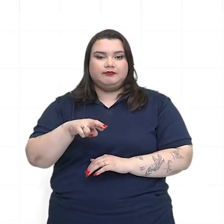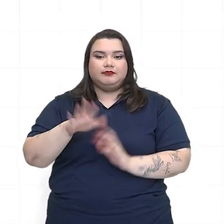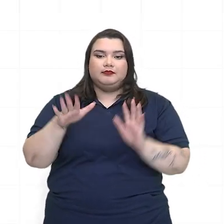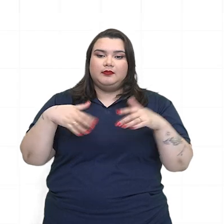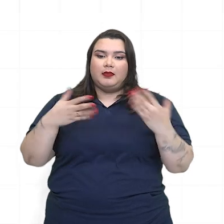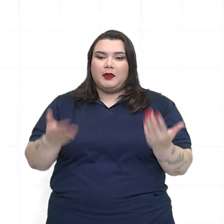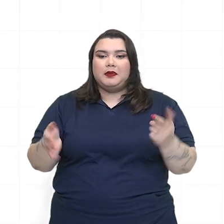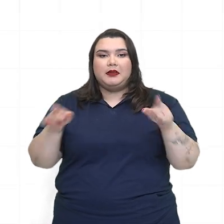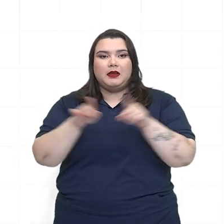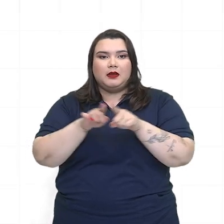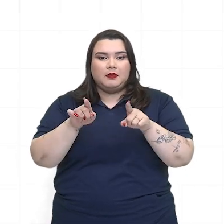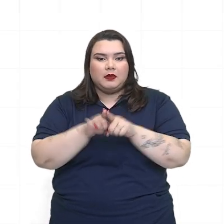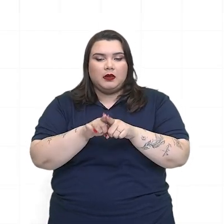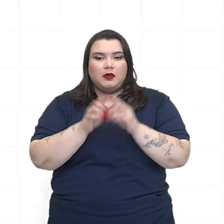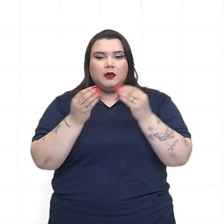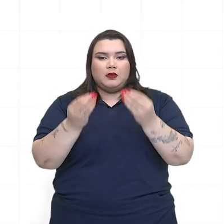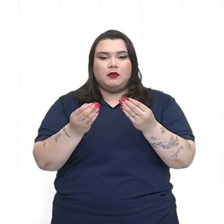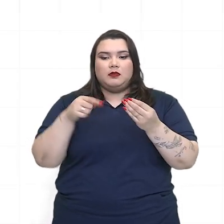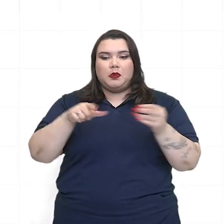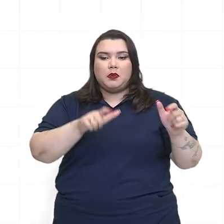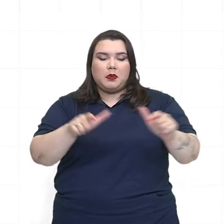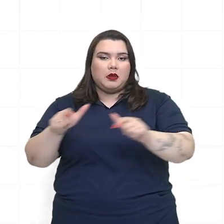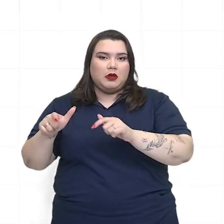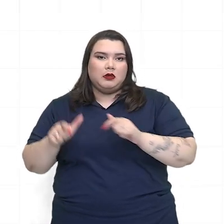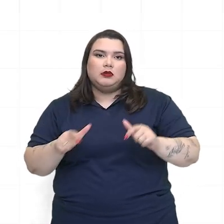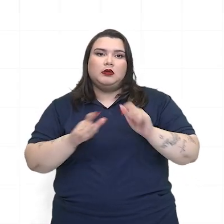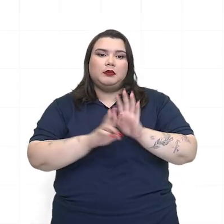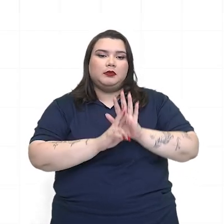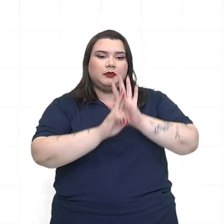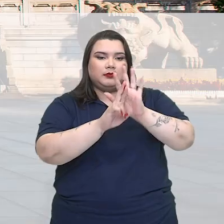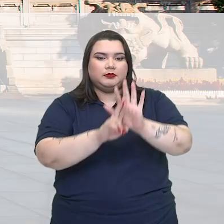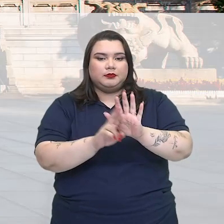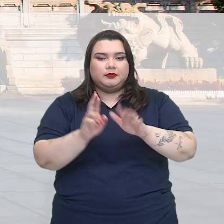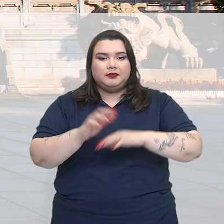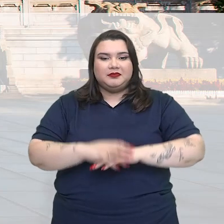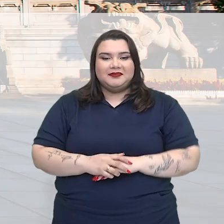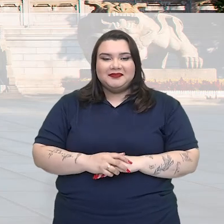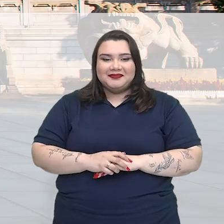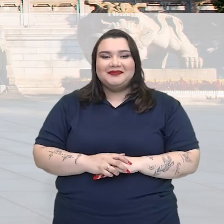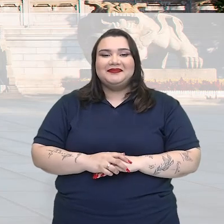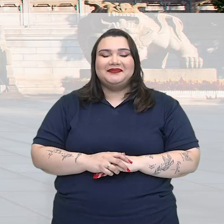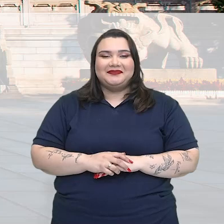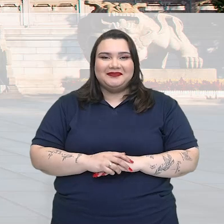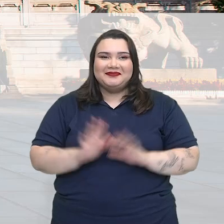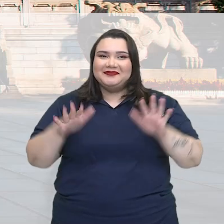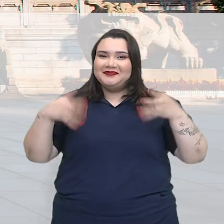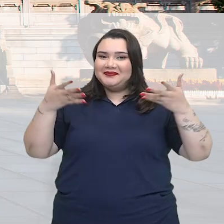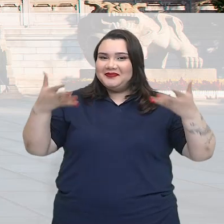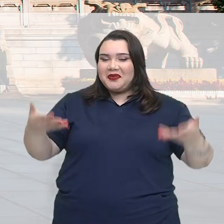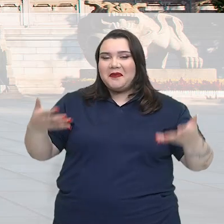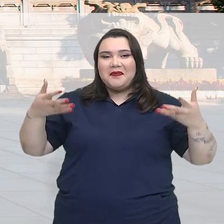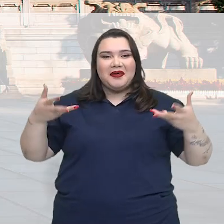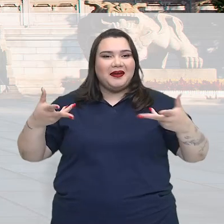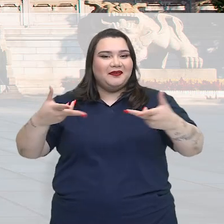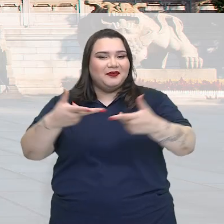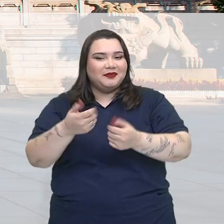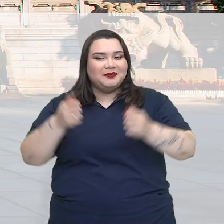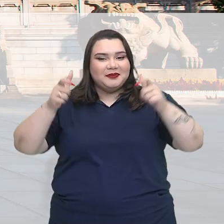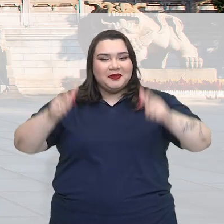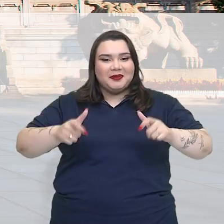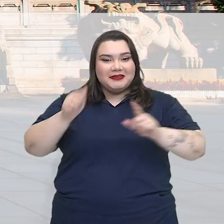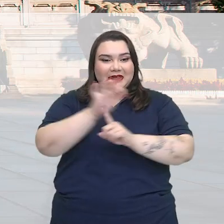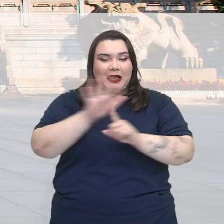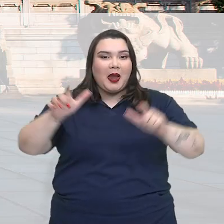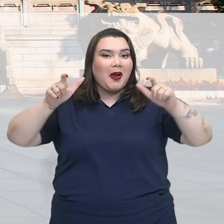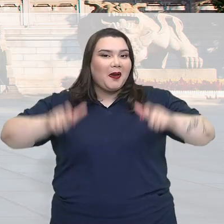ele também é ostentado nas sinagogas. Continuando, o que nós temos mais? Olha só onde é que eu estou agora, gente. Eu estou lá